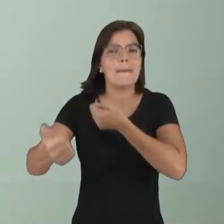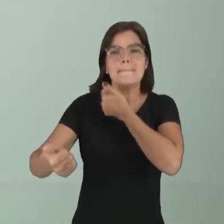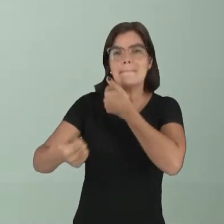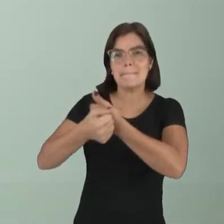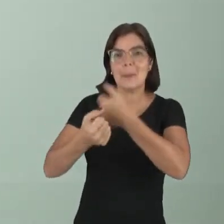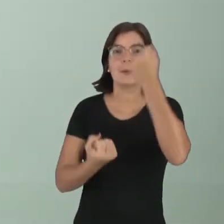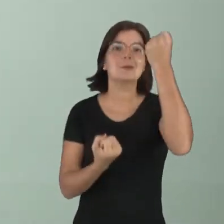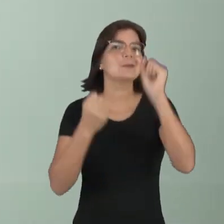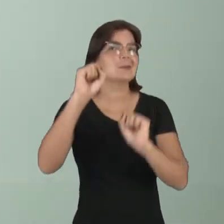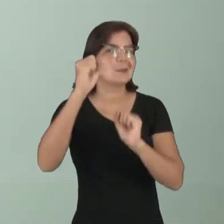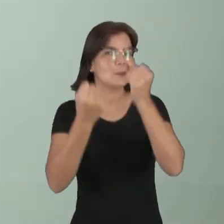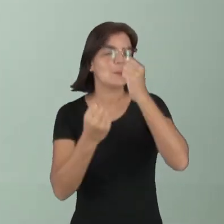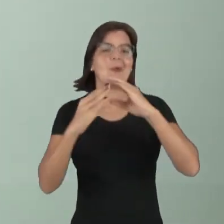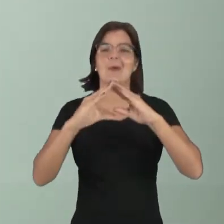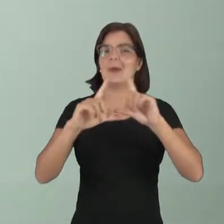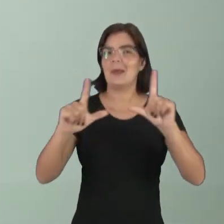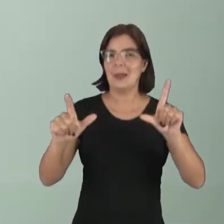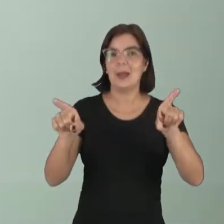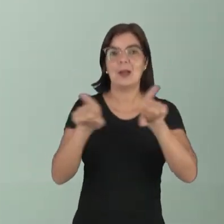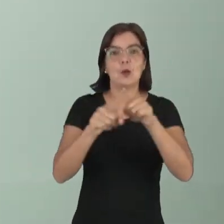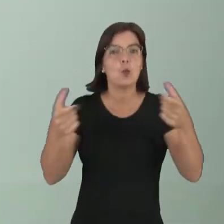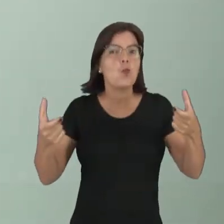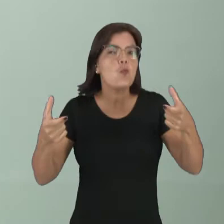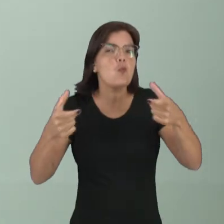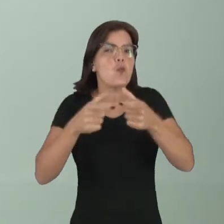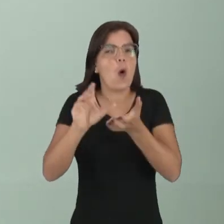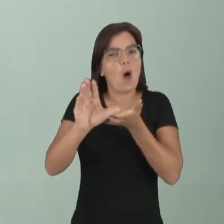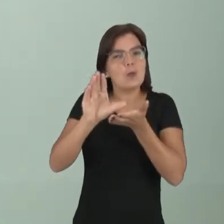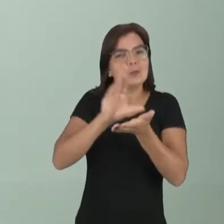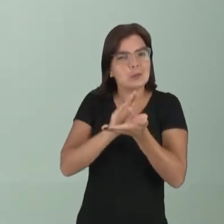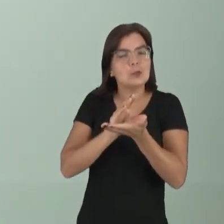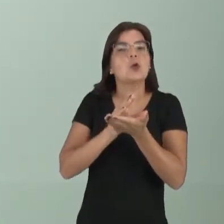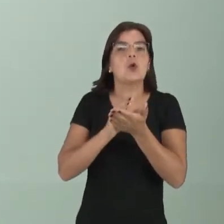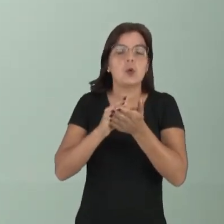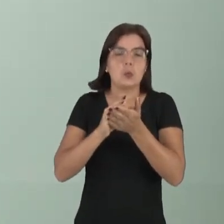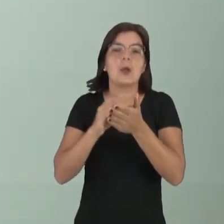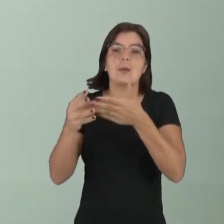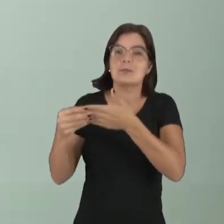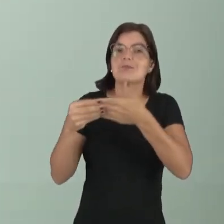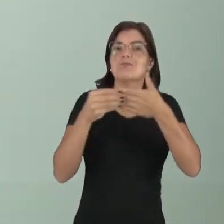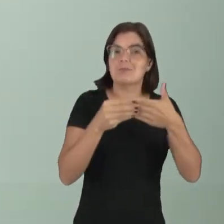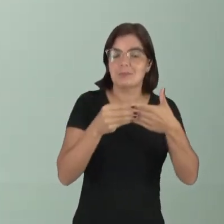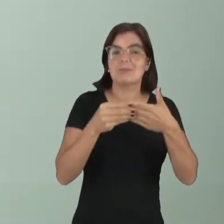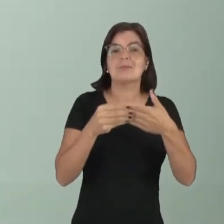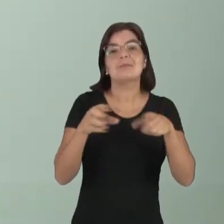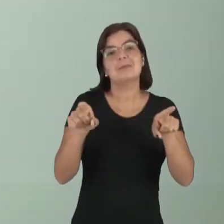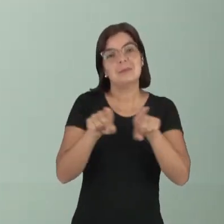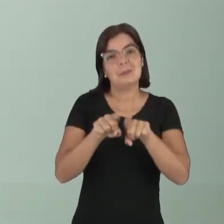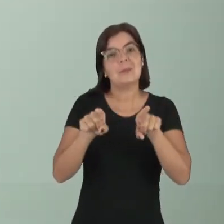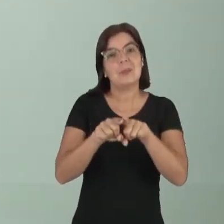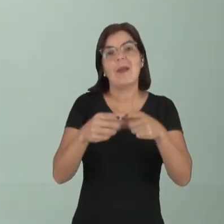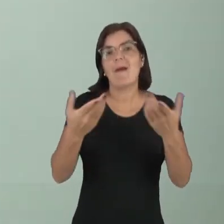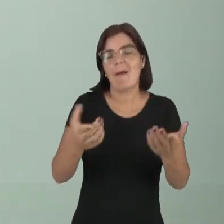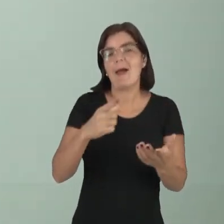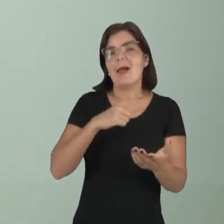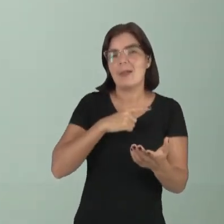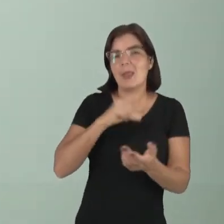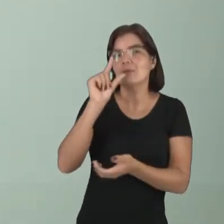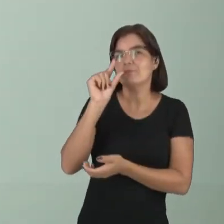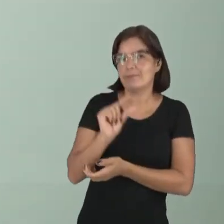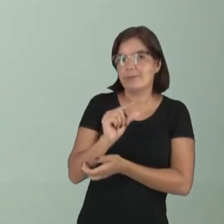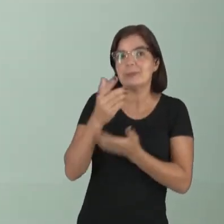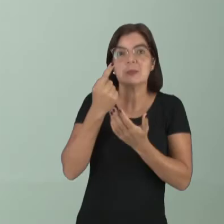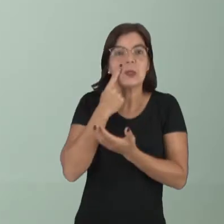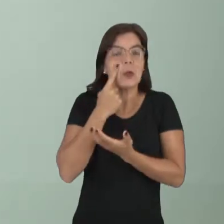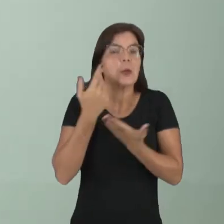da indústria, logicamente reduzem-se custos com transportes, intermediários e tudo, e aí tende o custo ser menor.